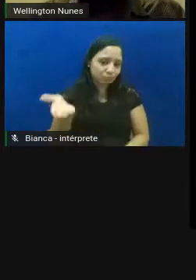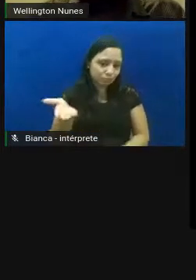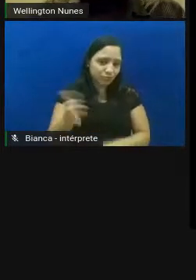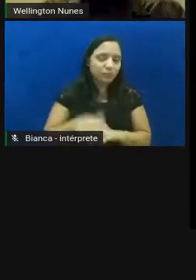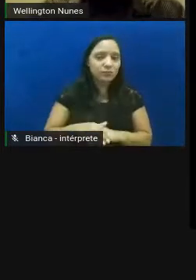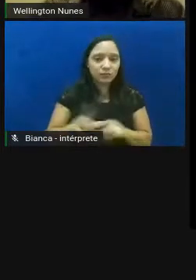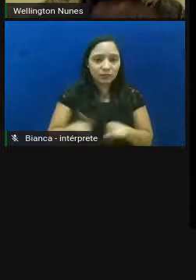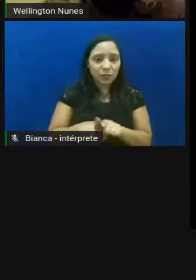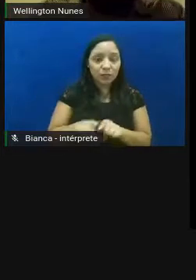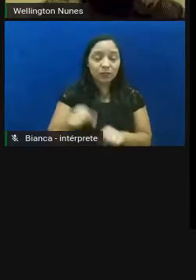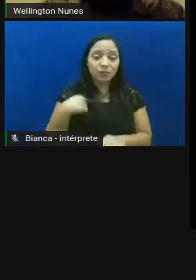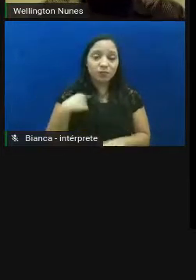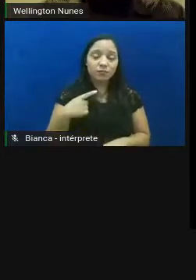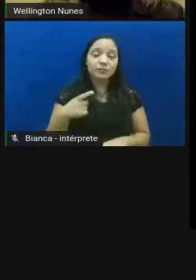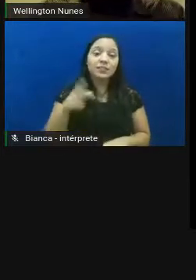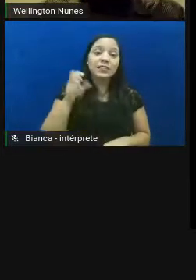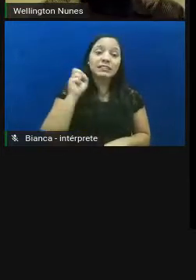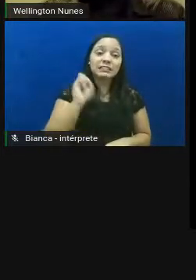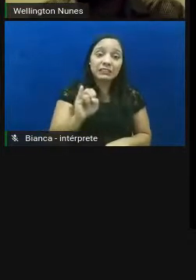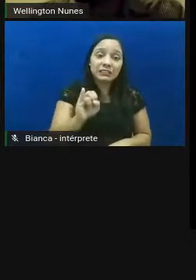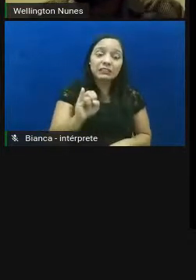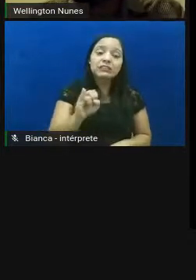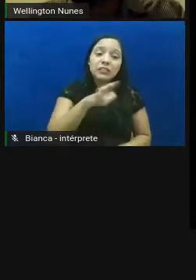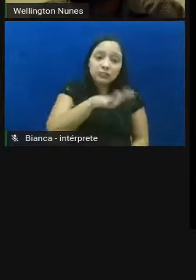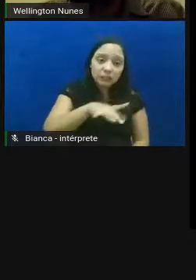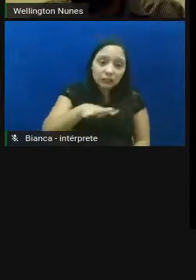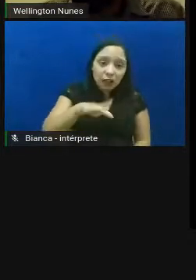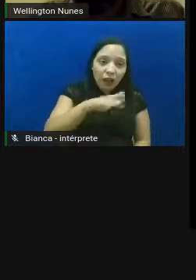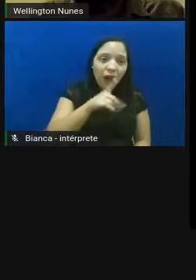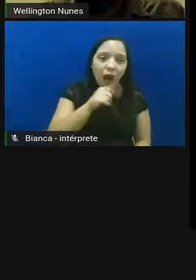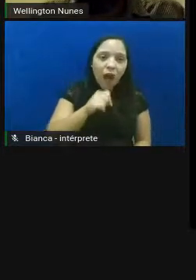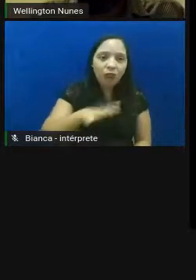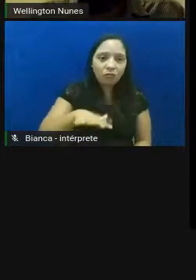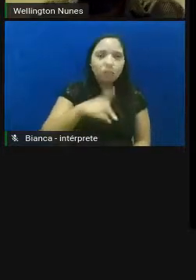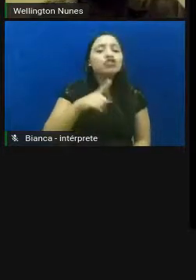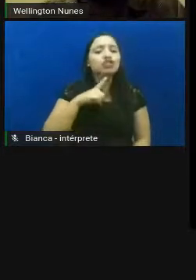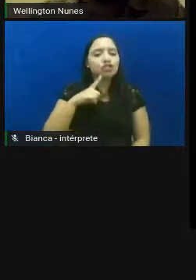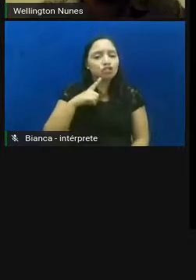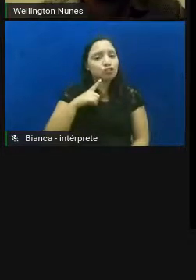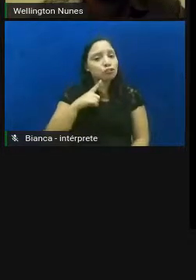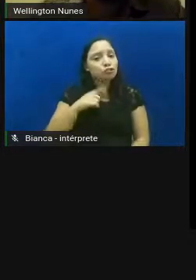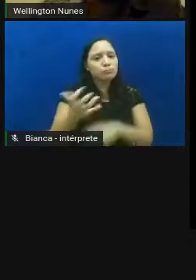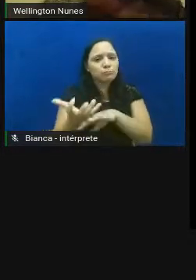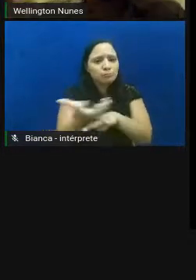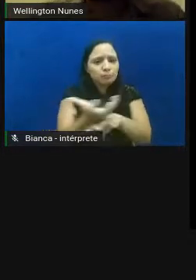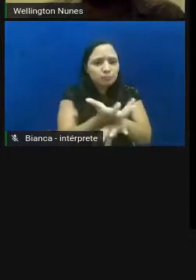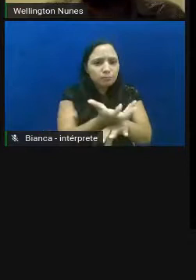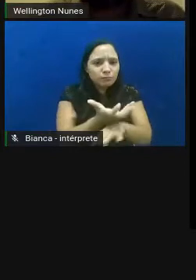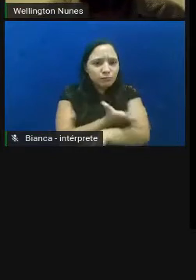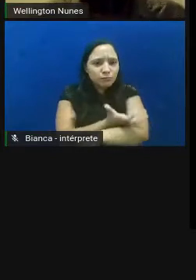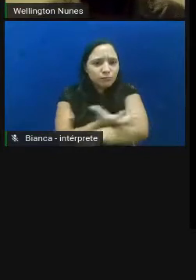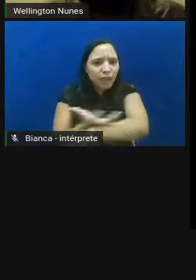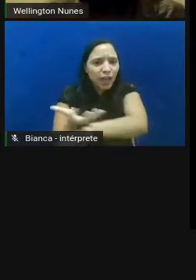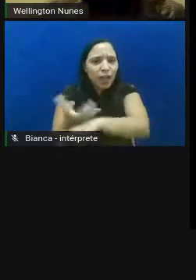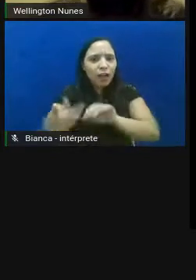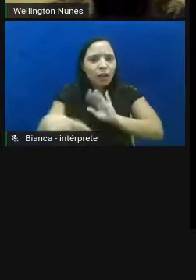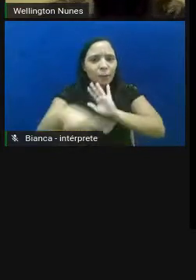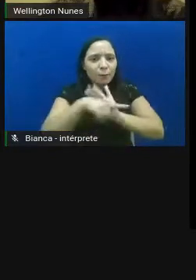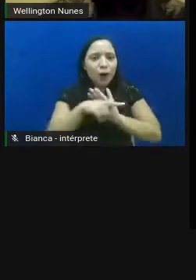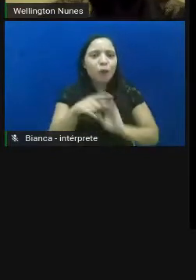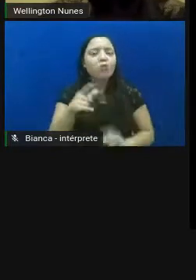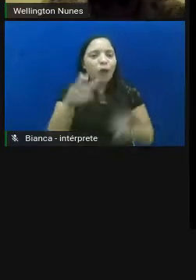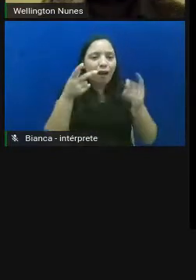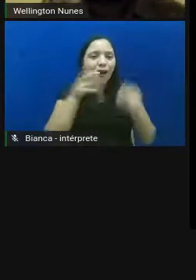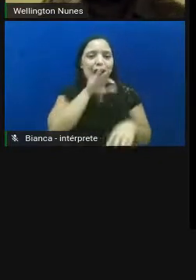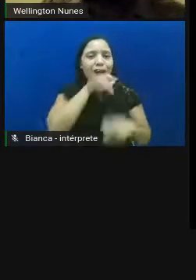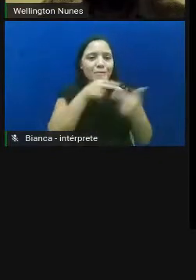sedimentos? Se a bacia fosse toda coberta por pastagem. E se a bacia fosse toda preservada?